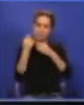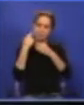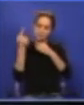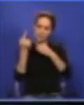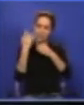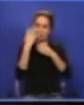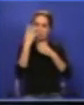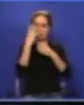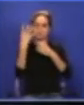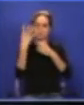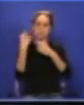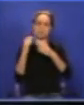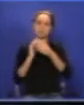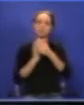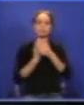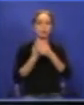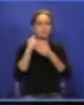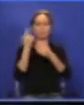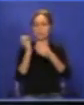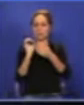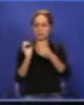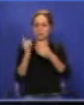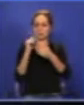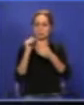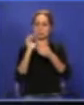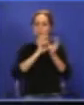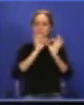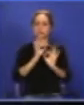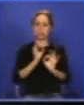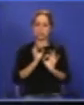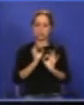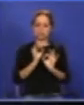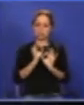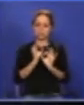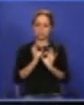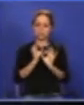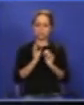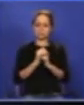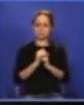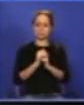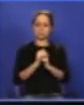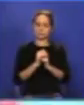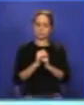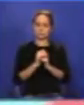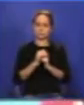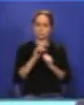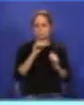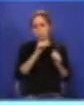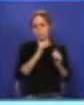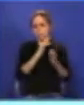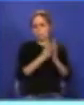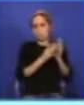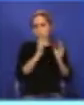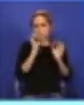é? Porque não se vê nada. E depois há uma manutenção inerente a este tipo de aplicação de aparelho, não é? Deste ou de outros?